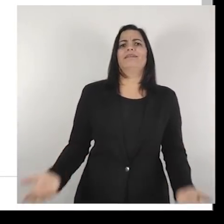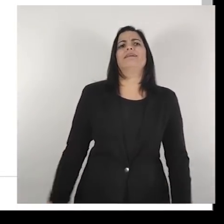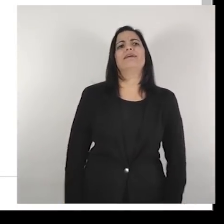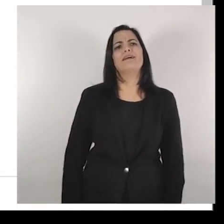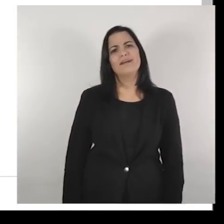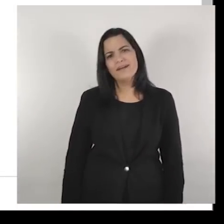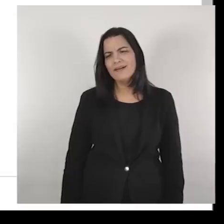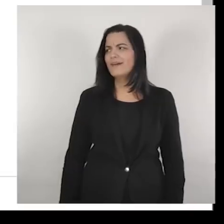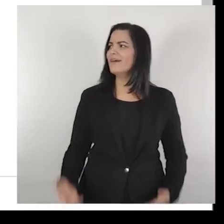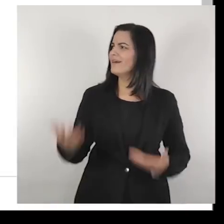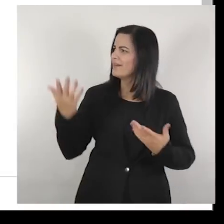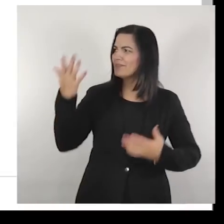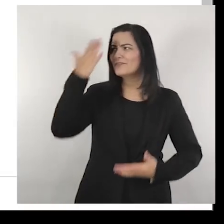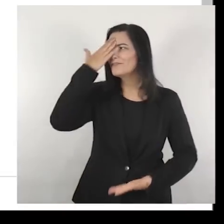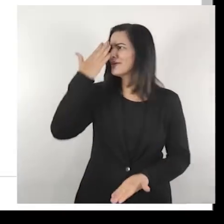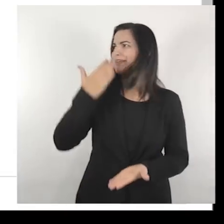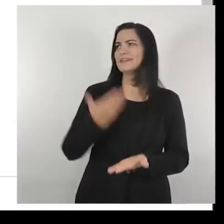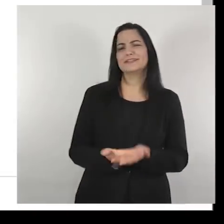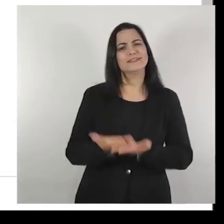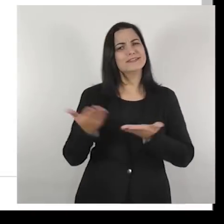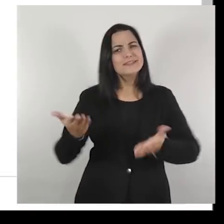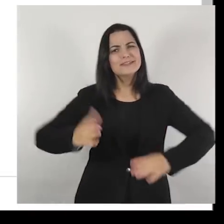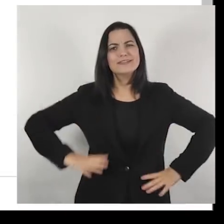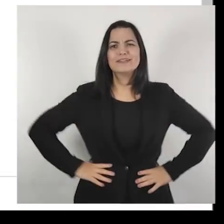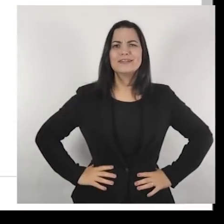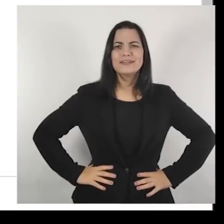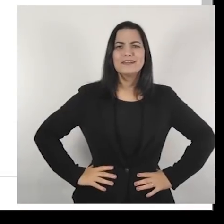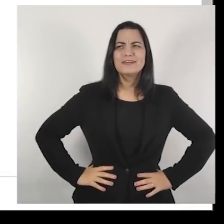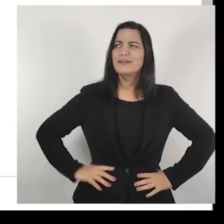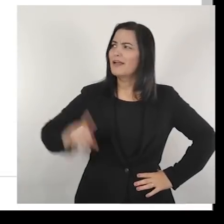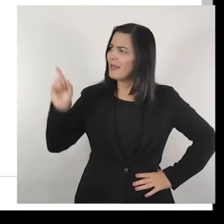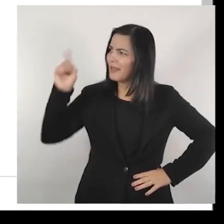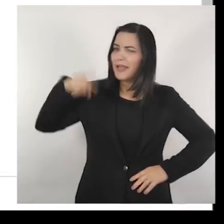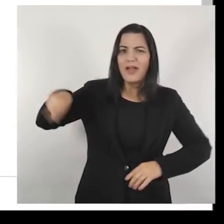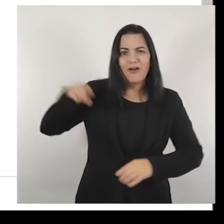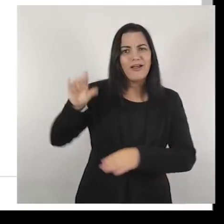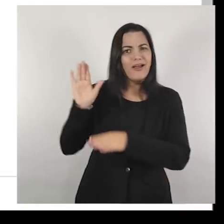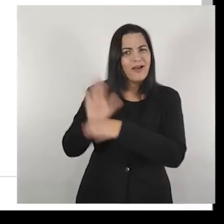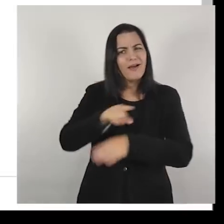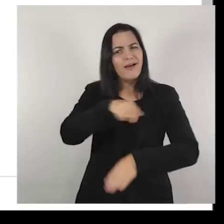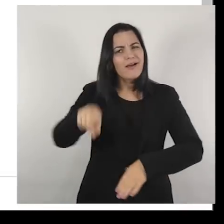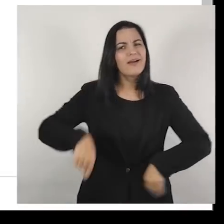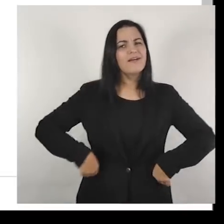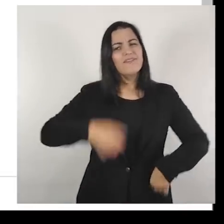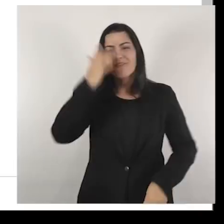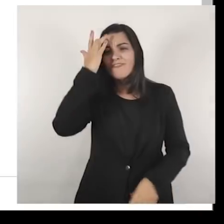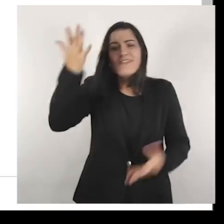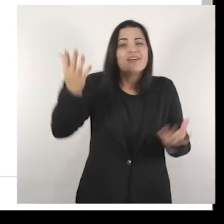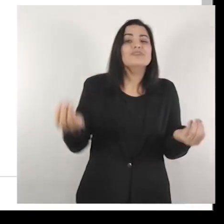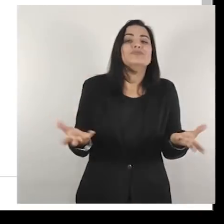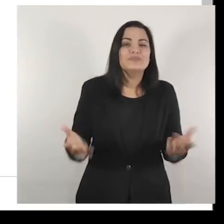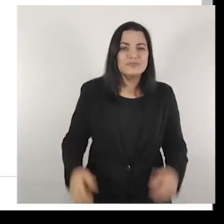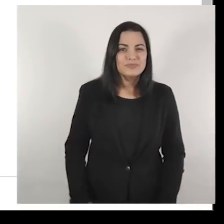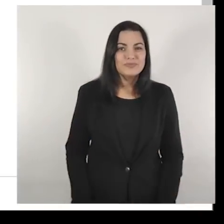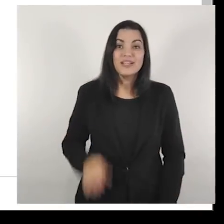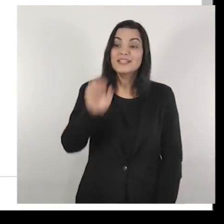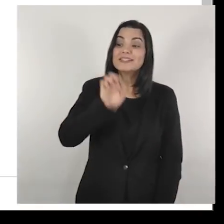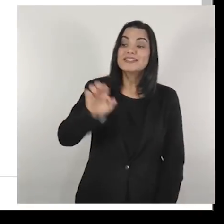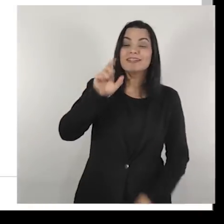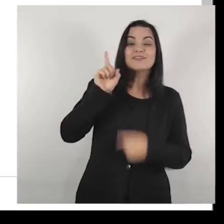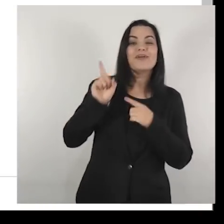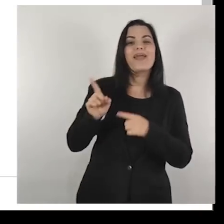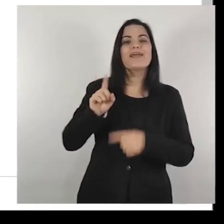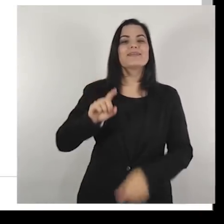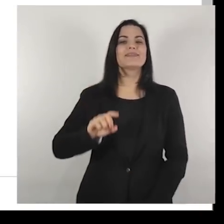Ah, não! Essa roleta está protegendo vocês. SP é muito fácil. Qual é o